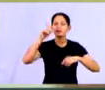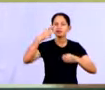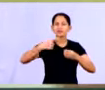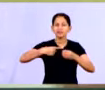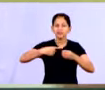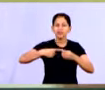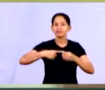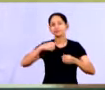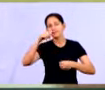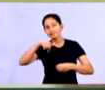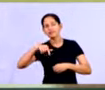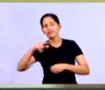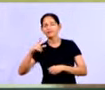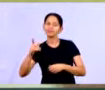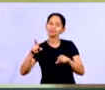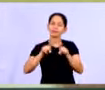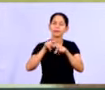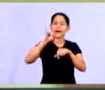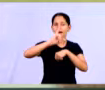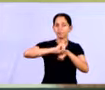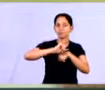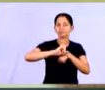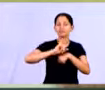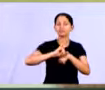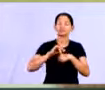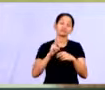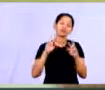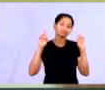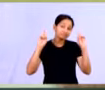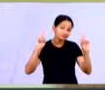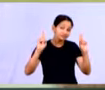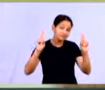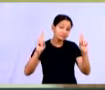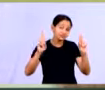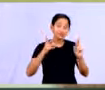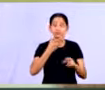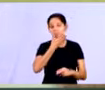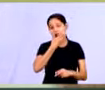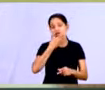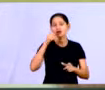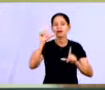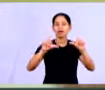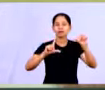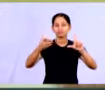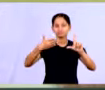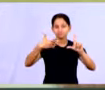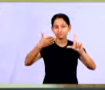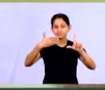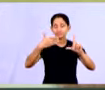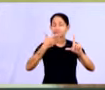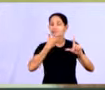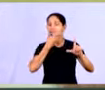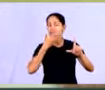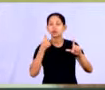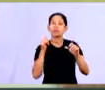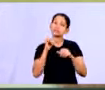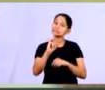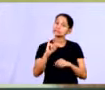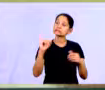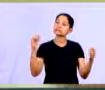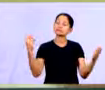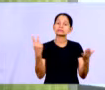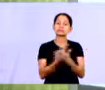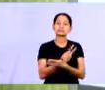aqui também na capital. Então, vamos torcer para o sinal ficar firme e forte com a gente até o final da transmissão. E se caso